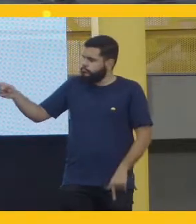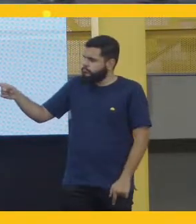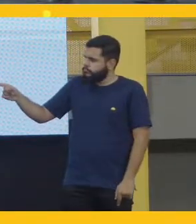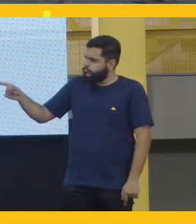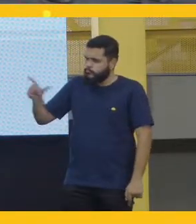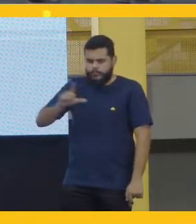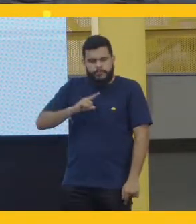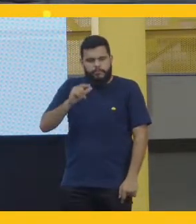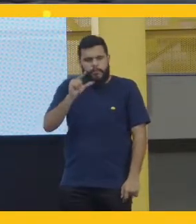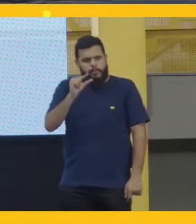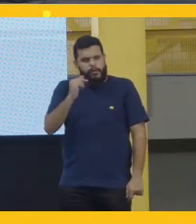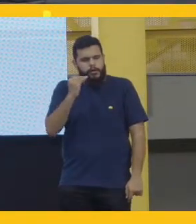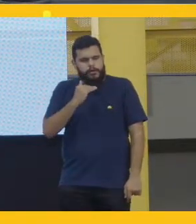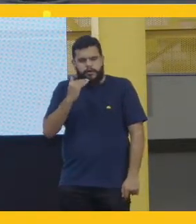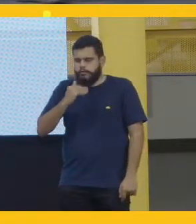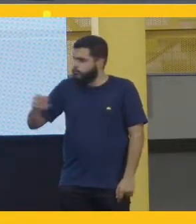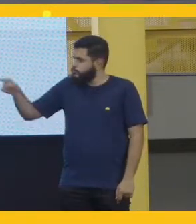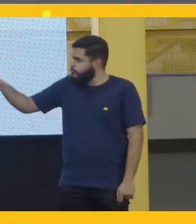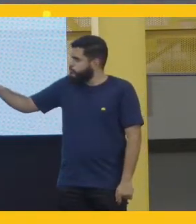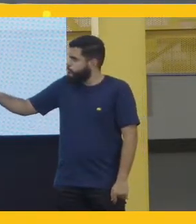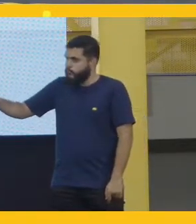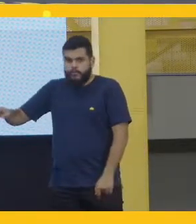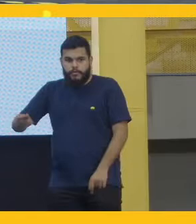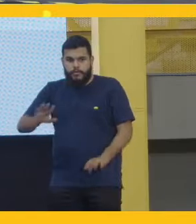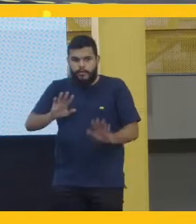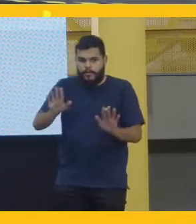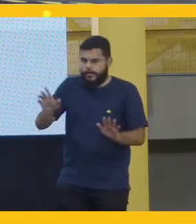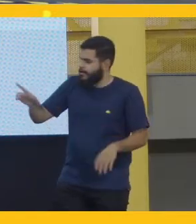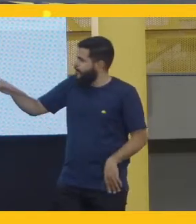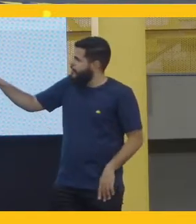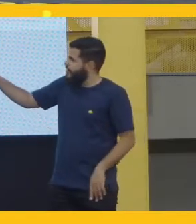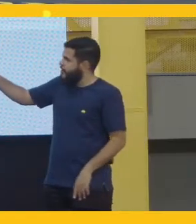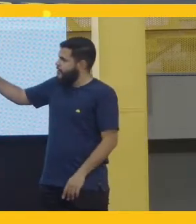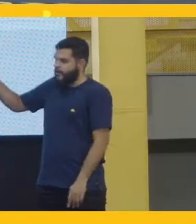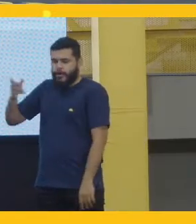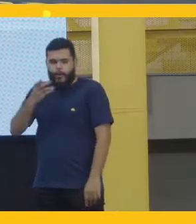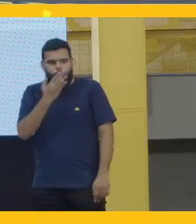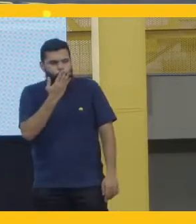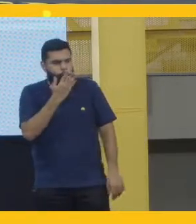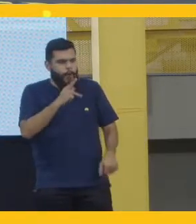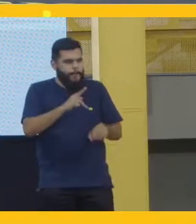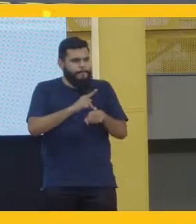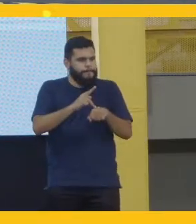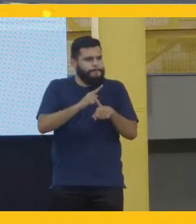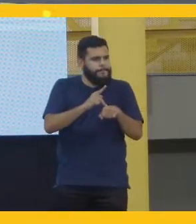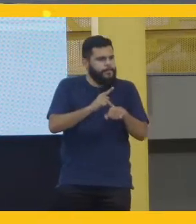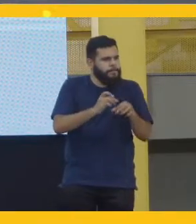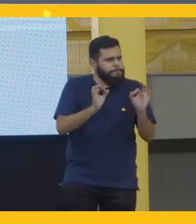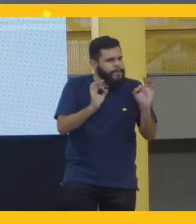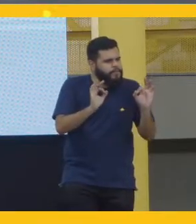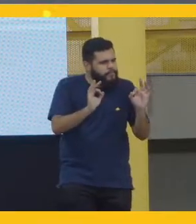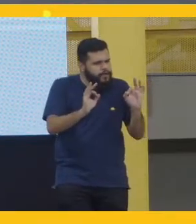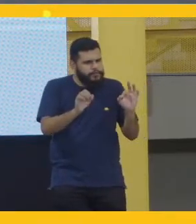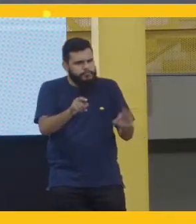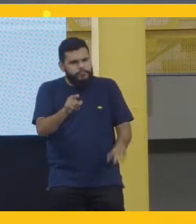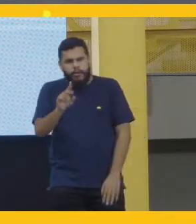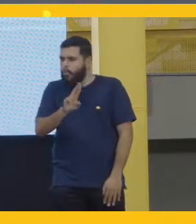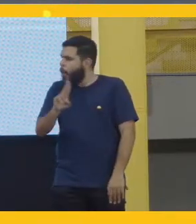Não existe. Até que inventaram essa. Essa é a chamada tinta Vanta